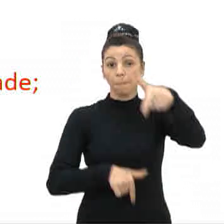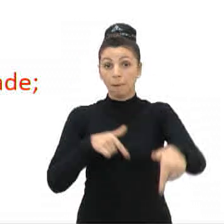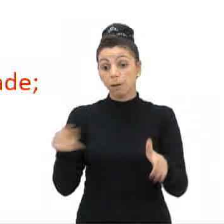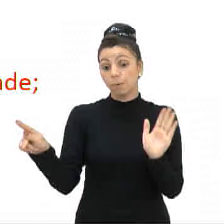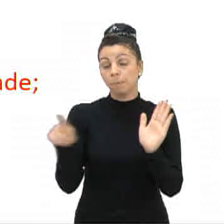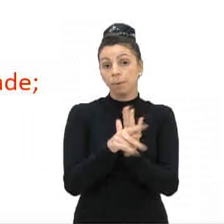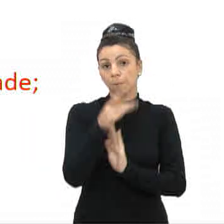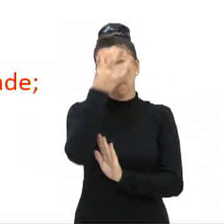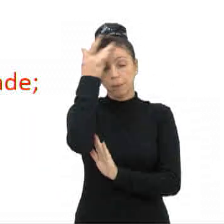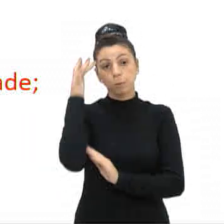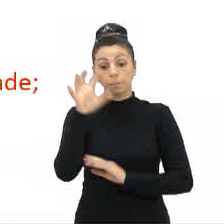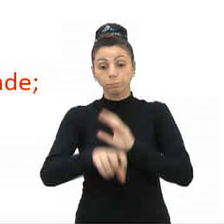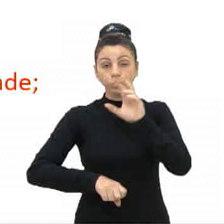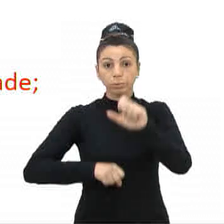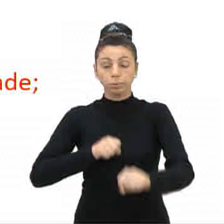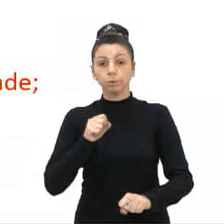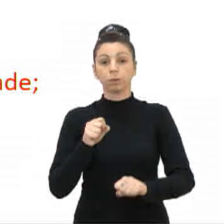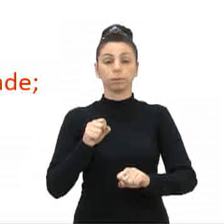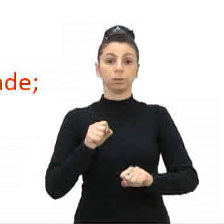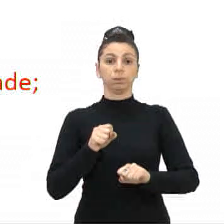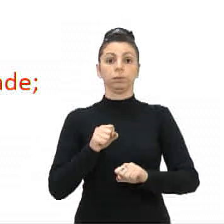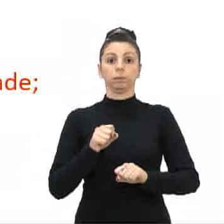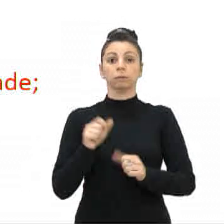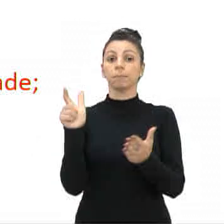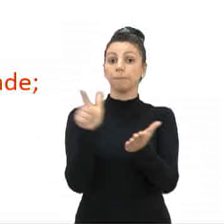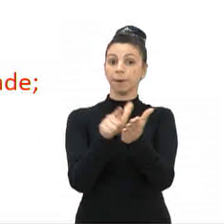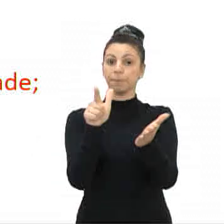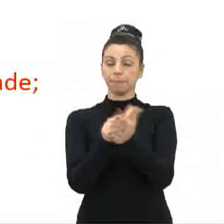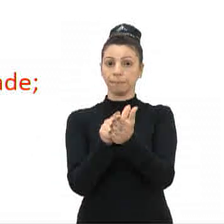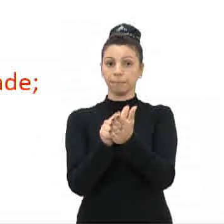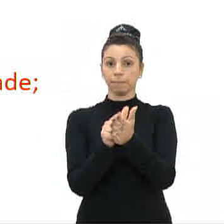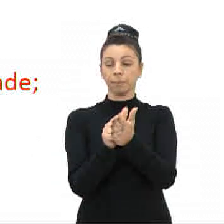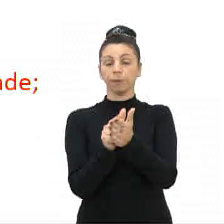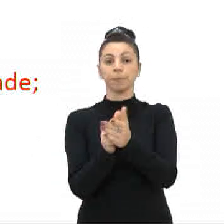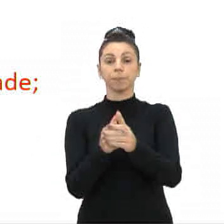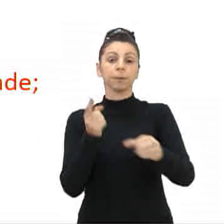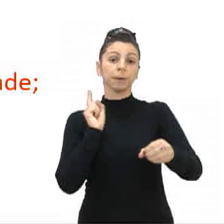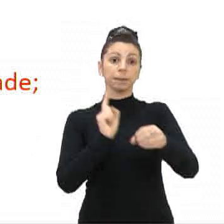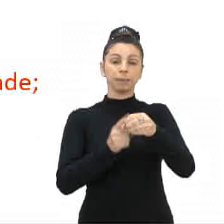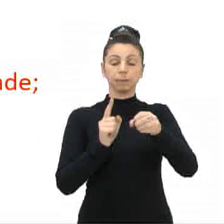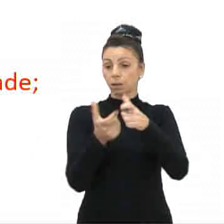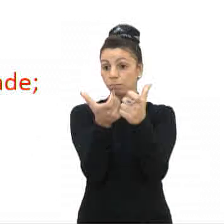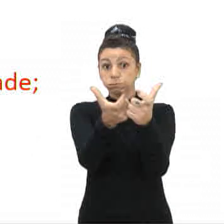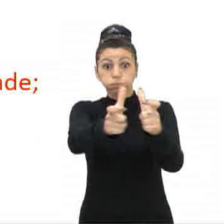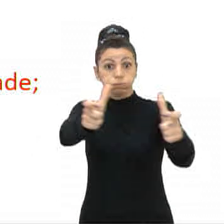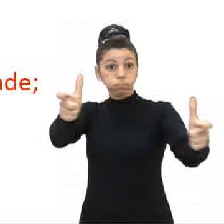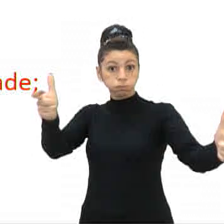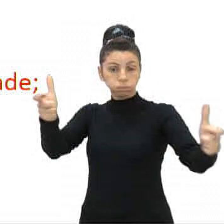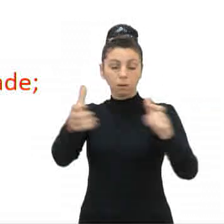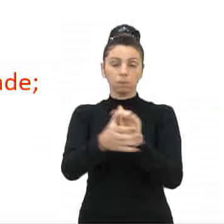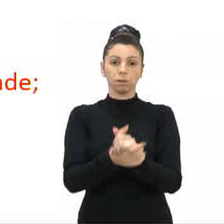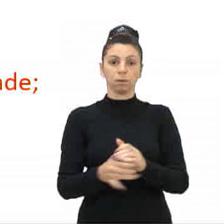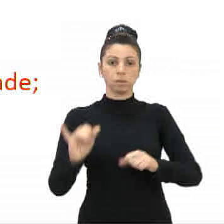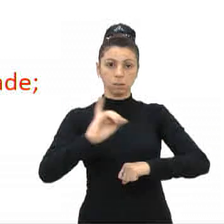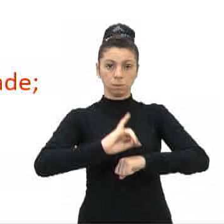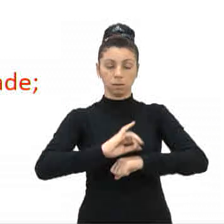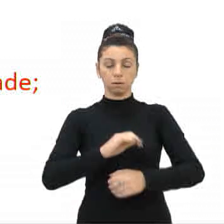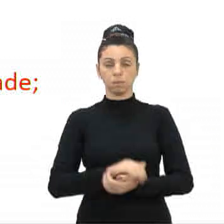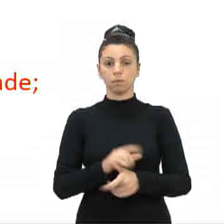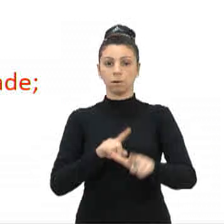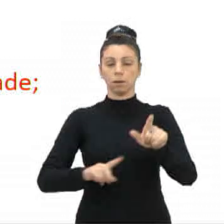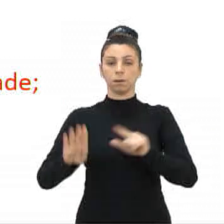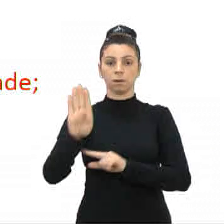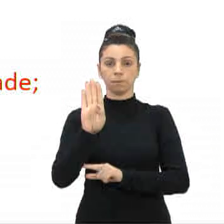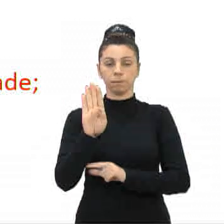lixo reciclável num grande centro urbano. Quem respondeu mais ou menos isso, ok. Na letra B, a forma criativa de transformar um